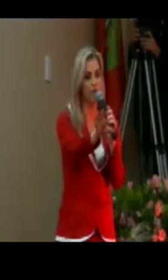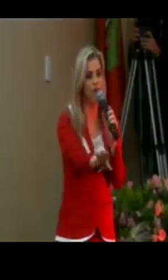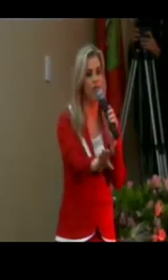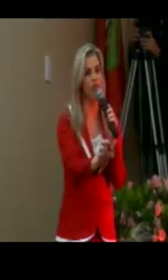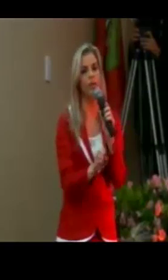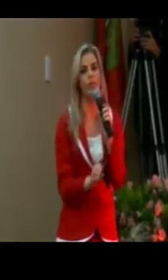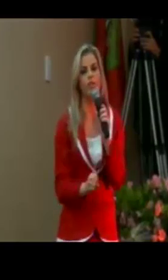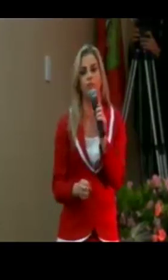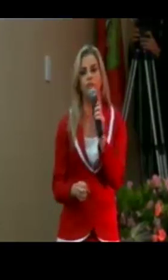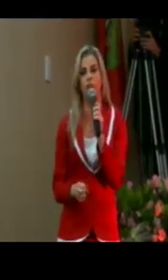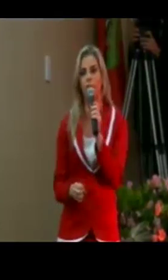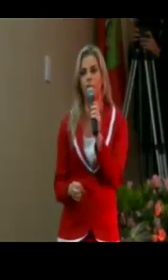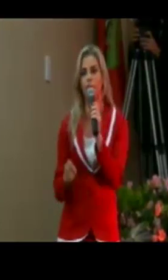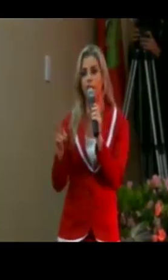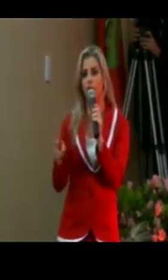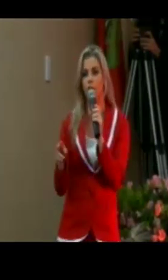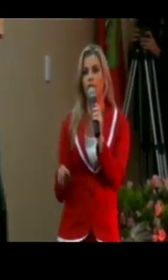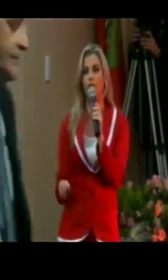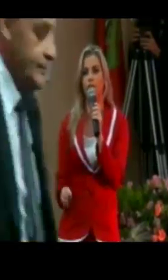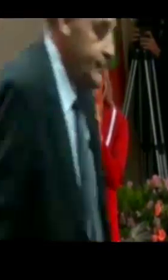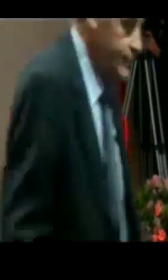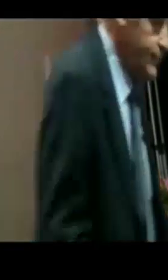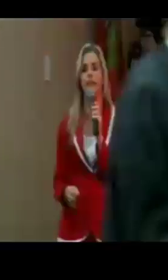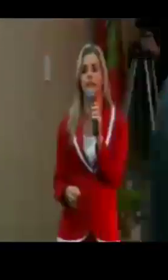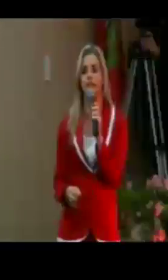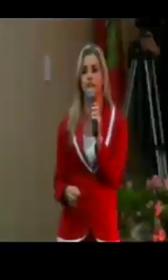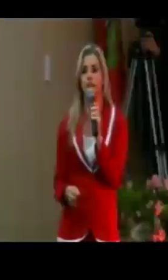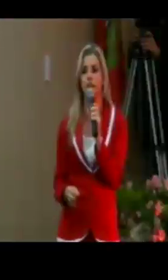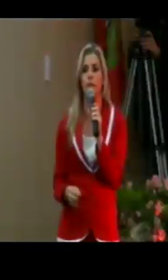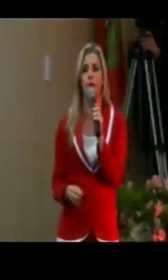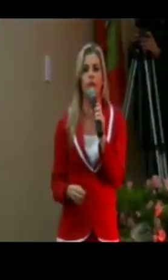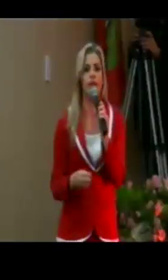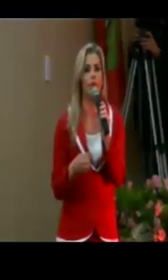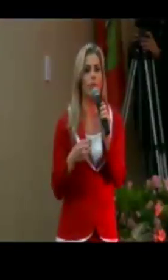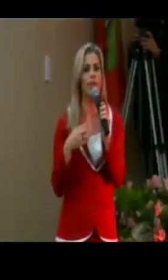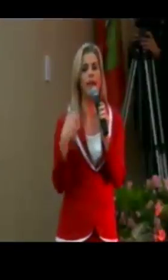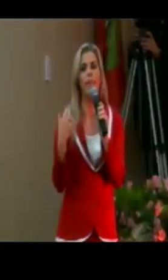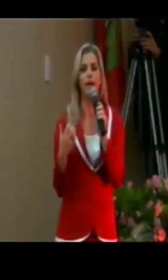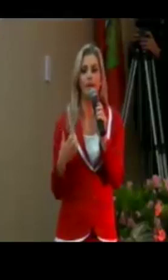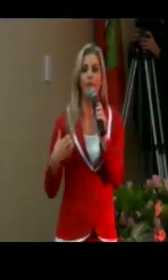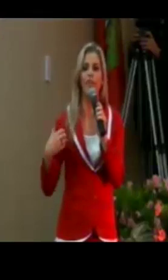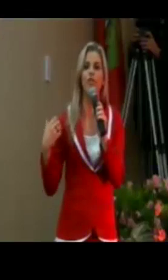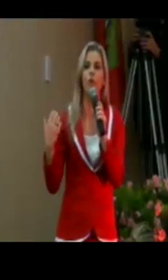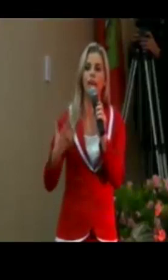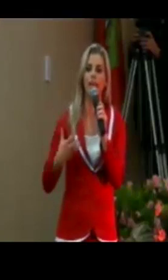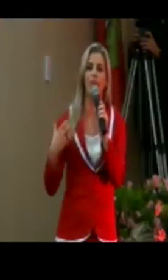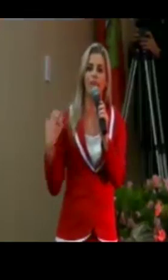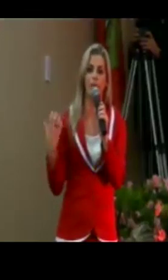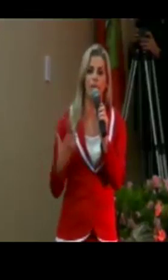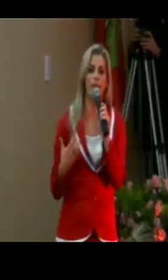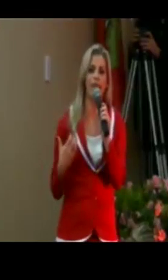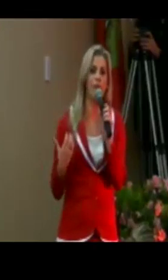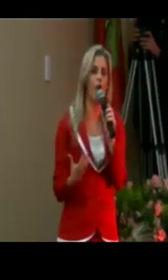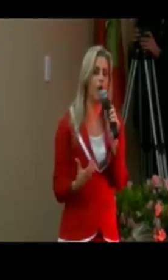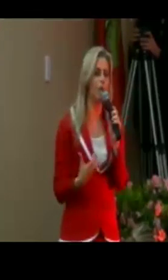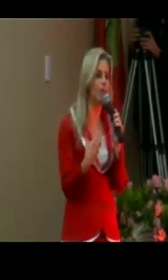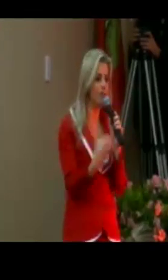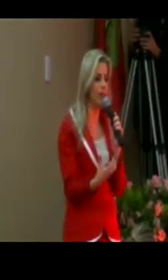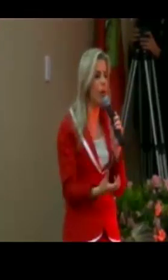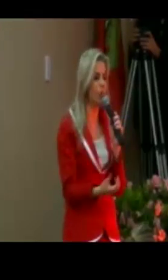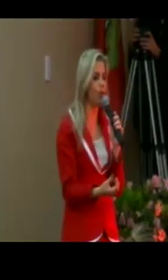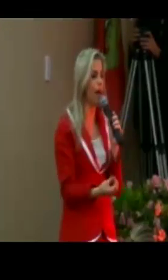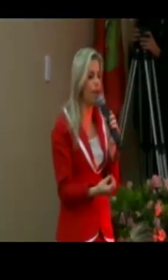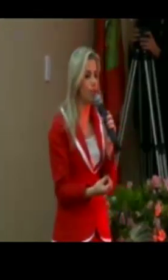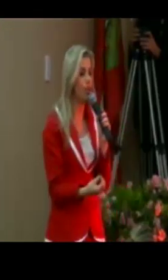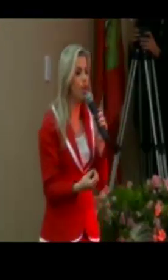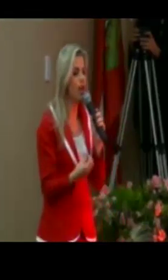em algumas ações, inclusive, que a gente vai depois anunciar para vocês, duas ações já neste ano. Então, o tema, quem vai escolher, quem vai